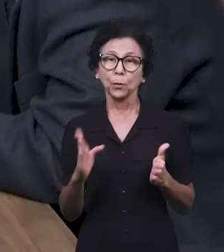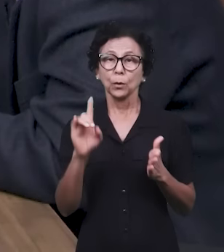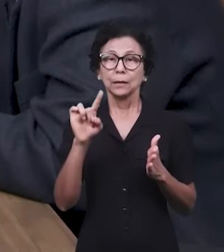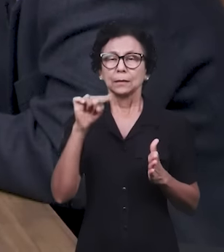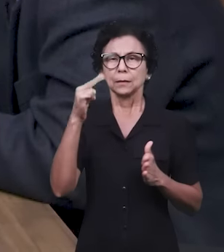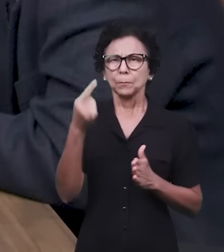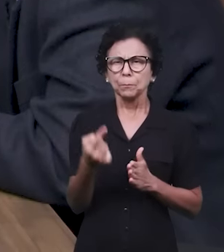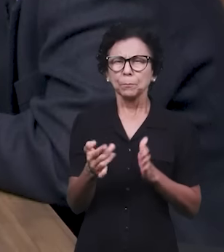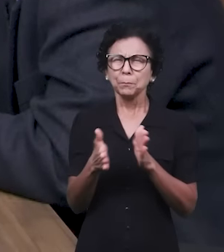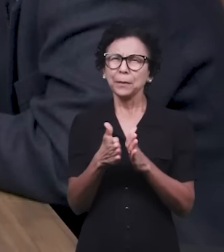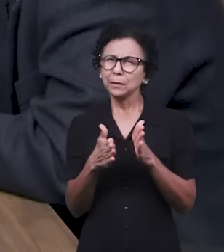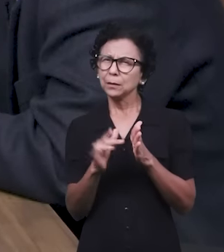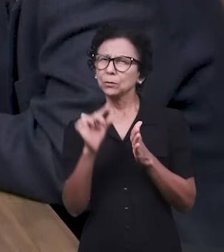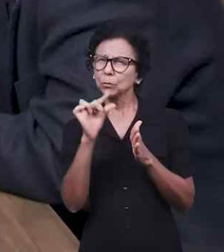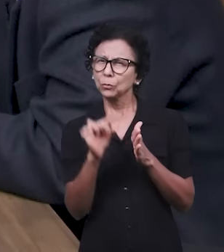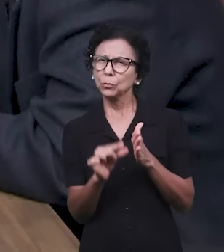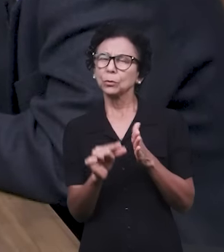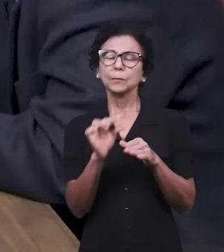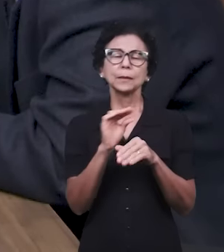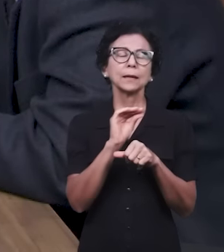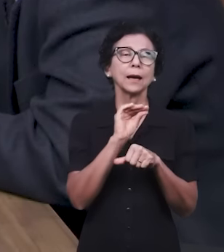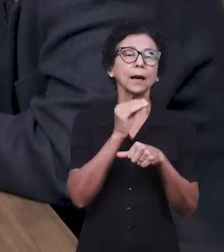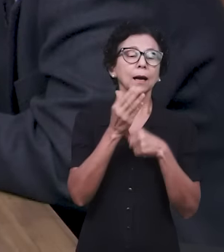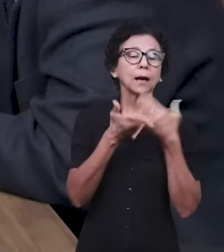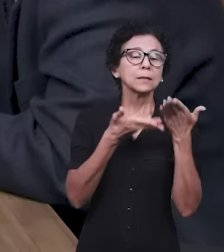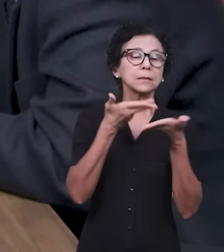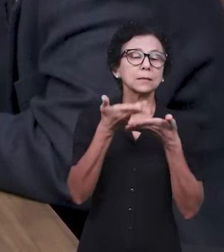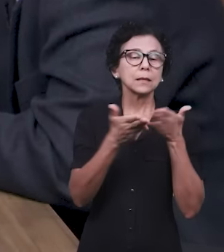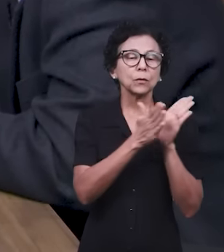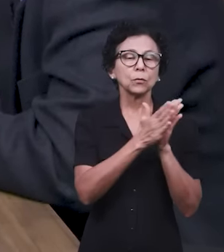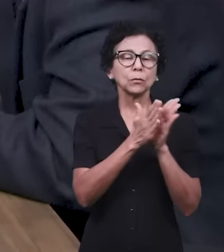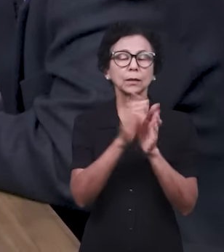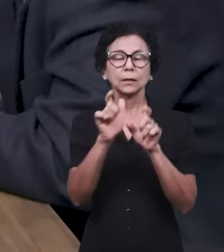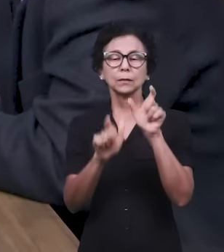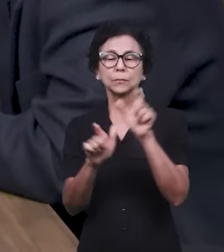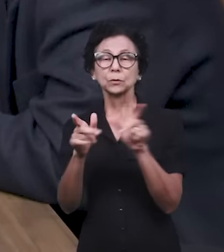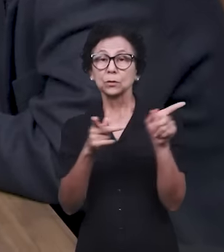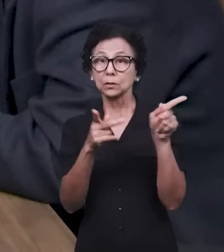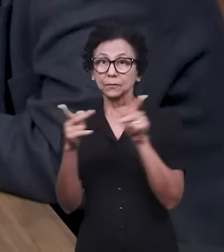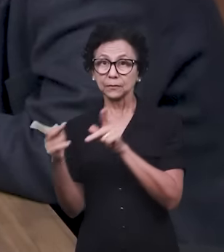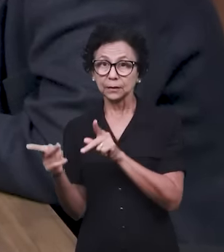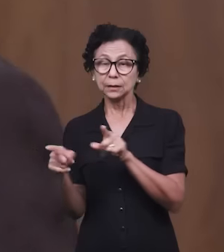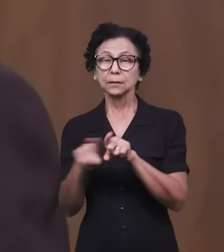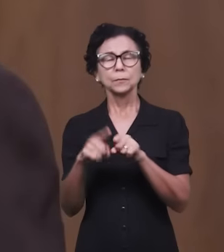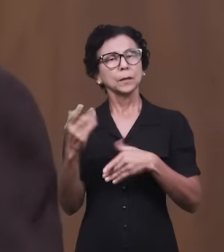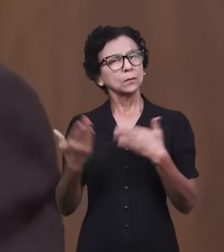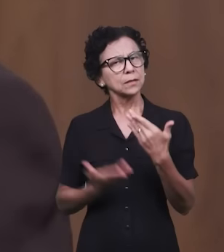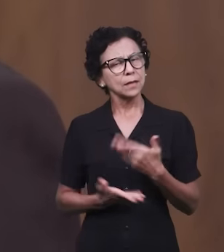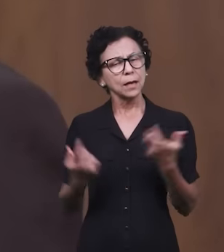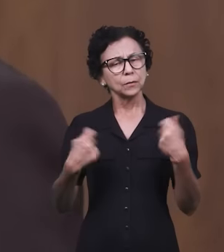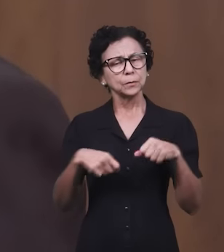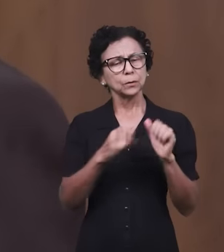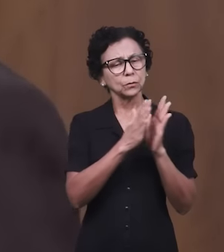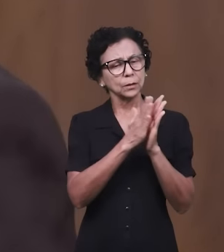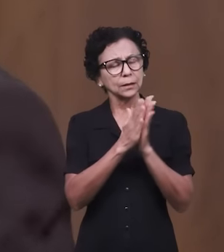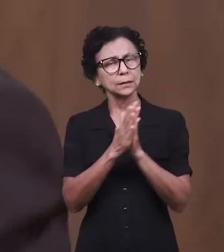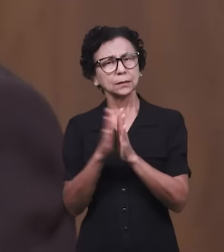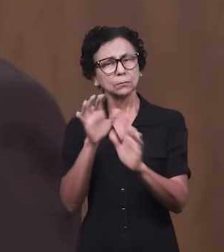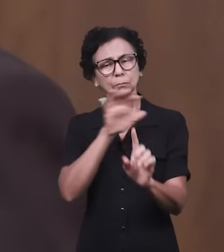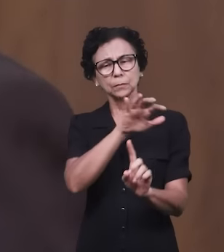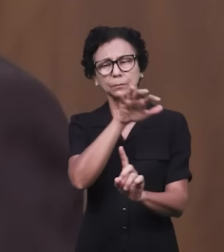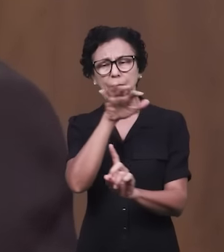mas a assistência ela não tem tempo. Nós temos todo o tempo para poder assistir os visitantes, os membros da igreja, após o culto. Então isso